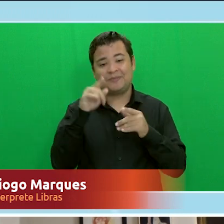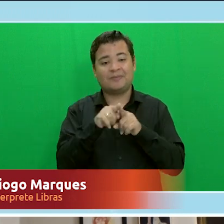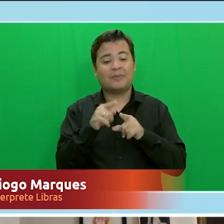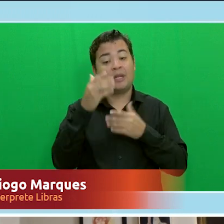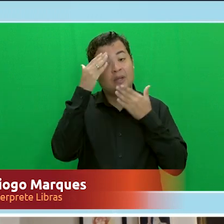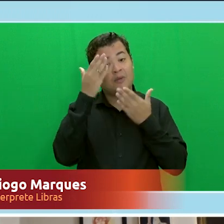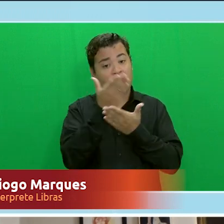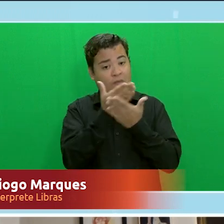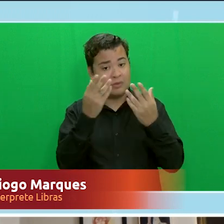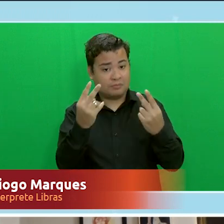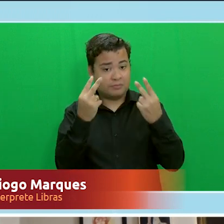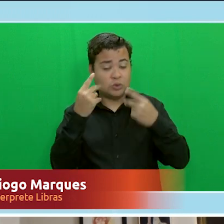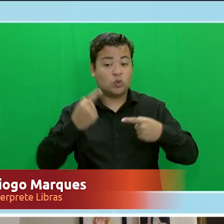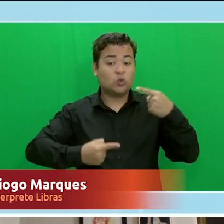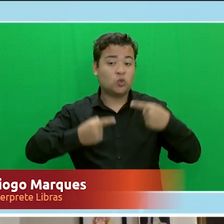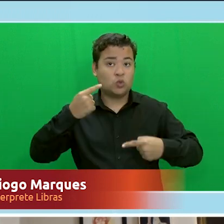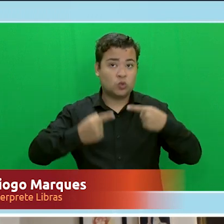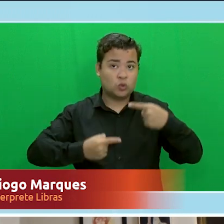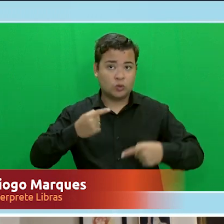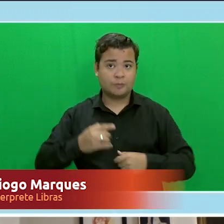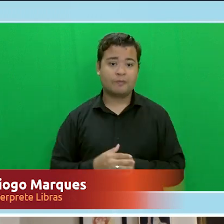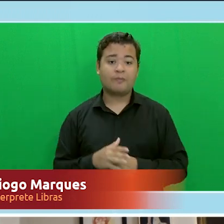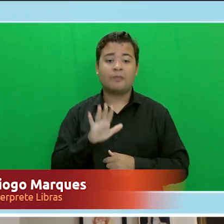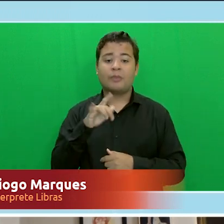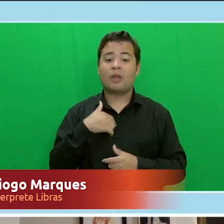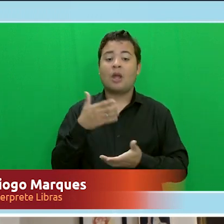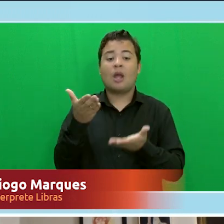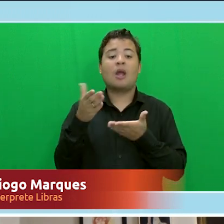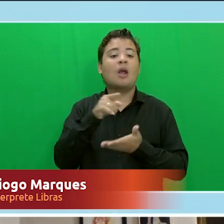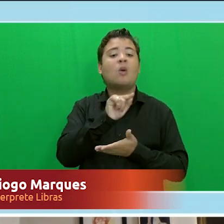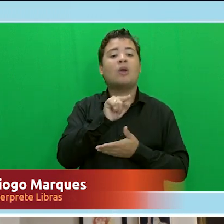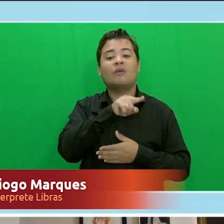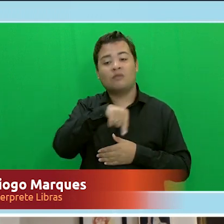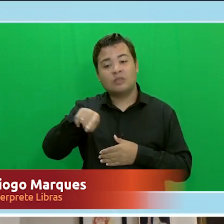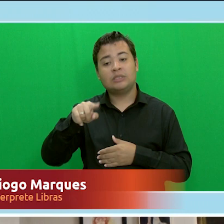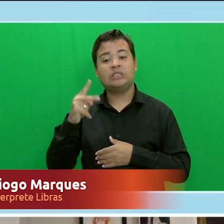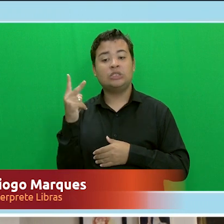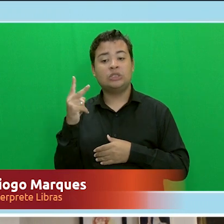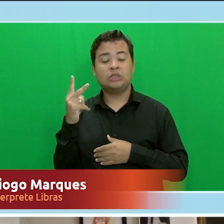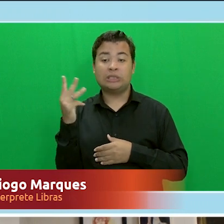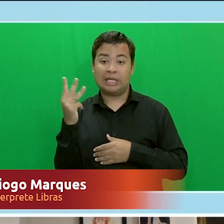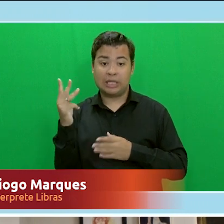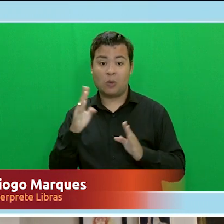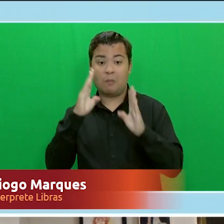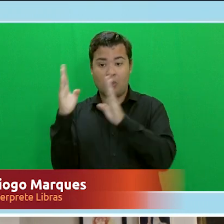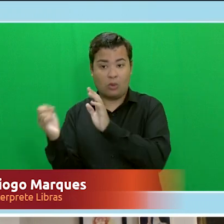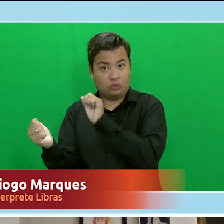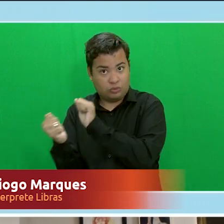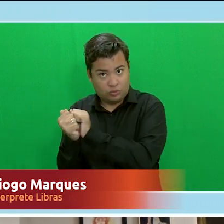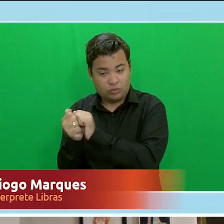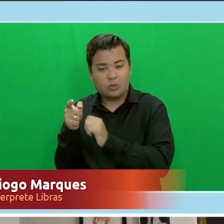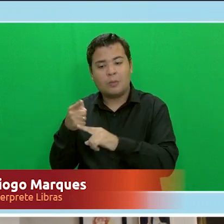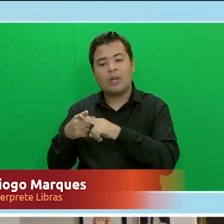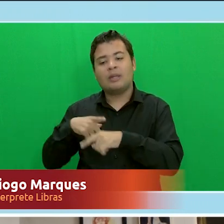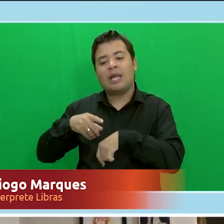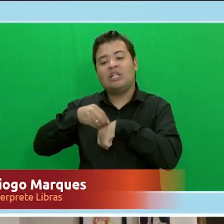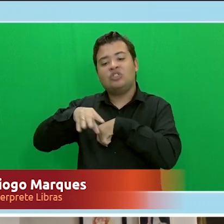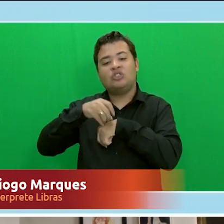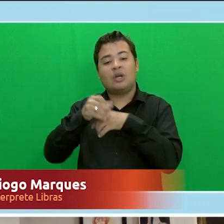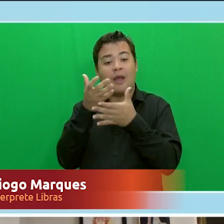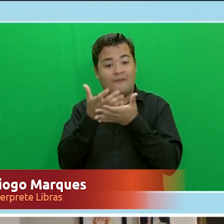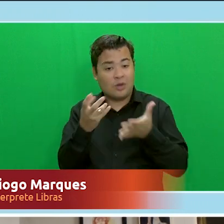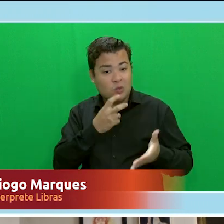professores, agradeço a você que acompanhou essa discussão, mas convido você a estar no próximo bloco, porque a gente te dá algumas dicas de